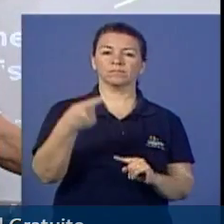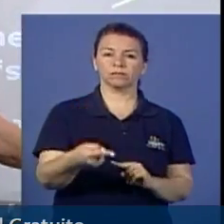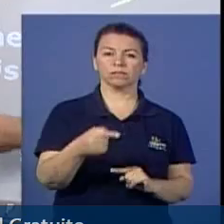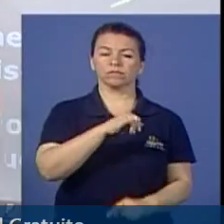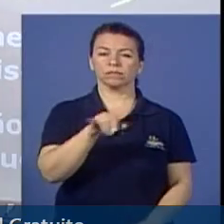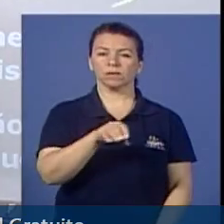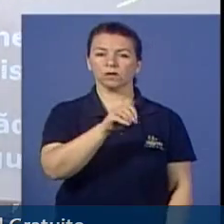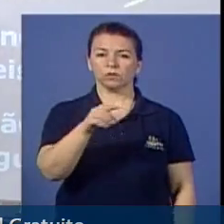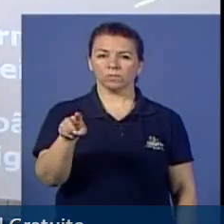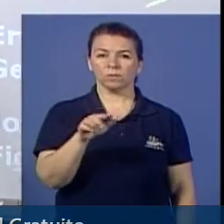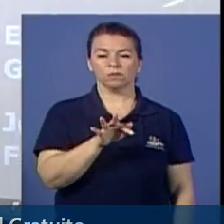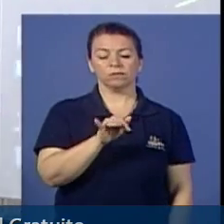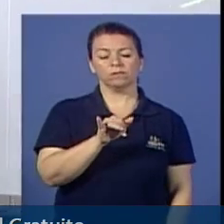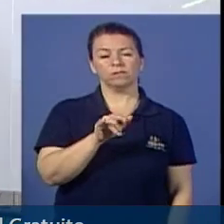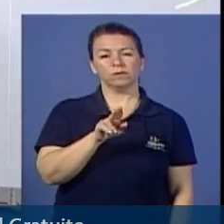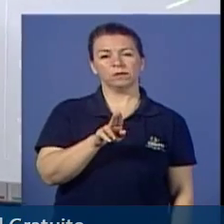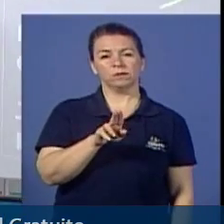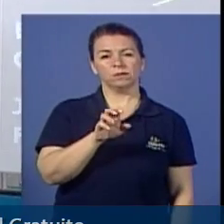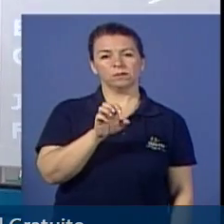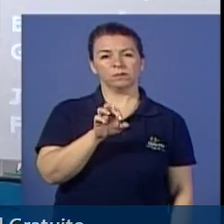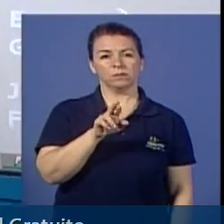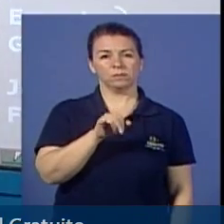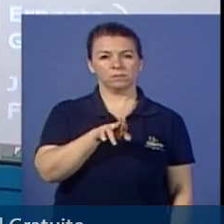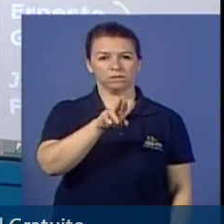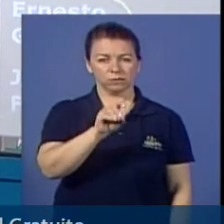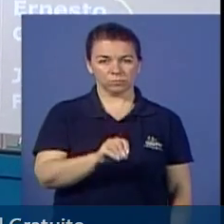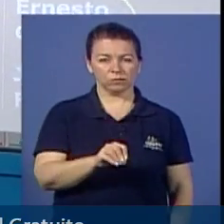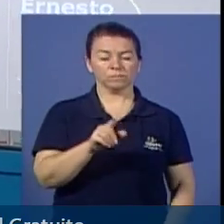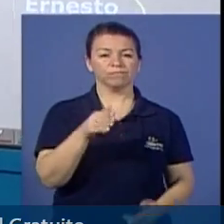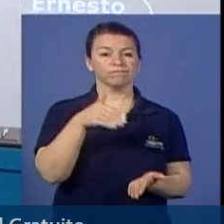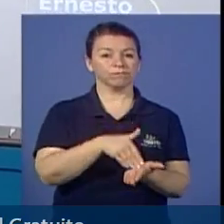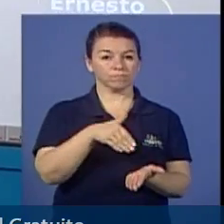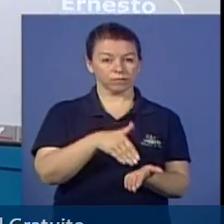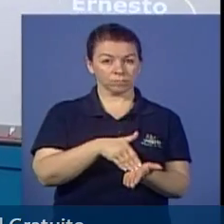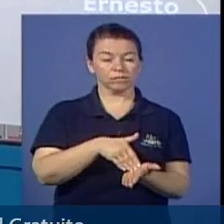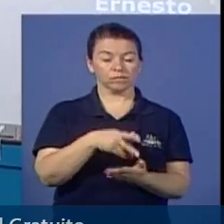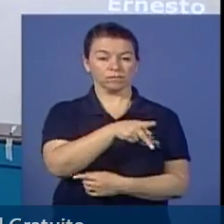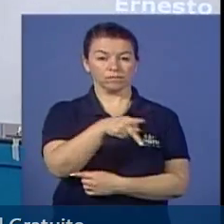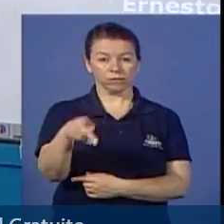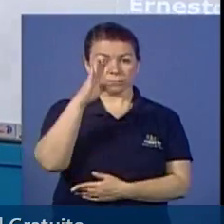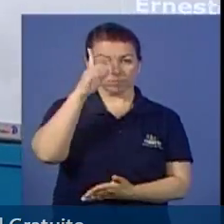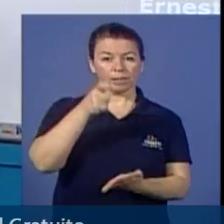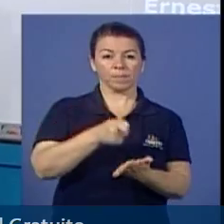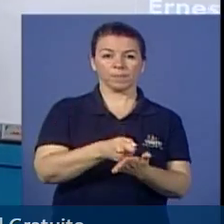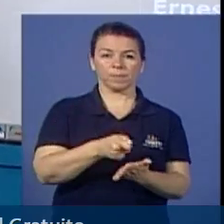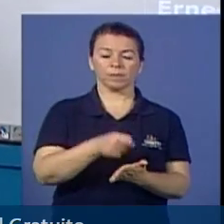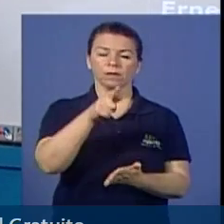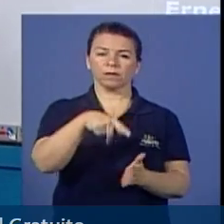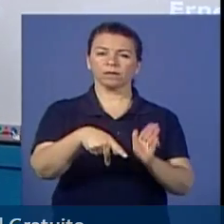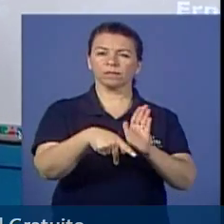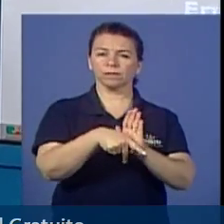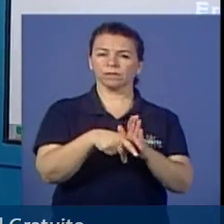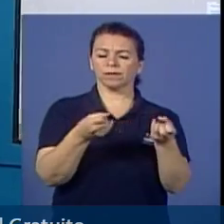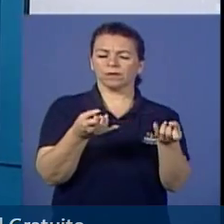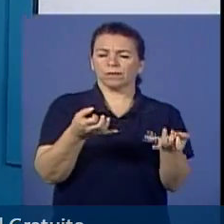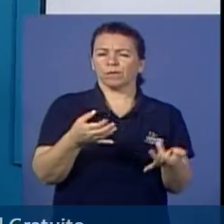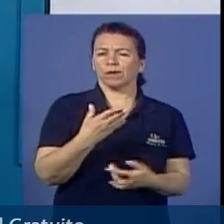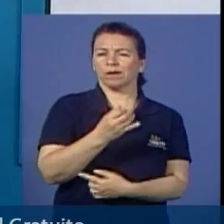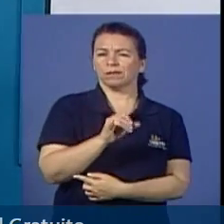Figueiredo, o nosso amigo do cavalo, último presidente militar, que quis se dizer civil, né?